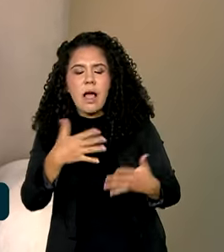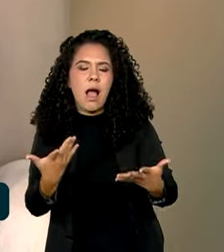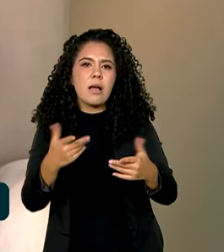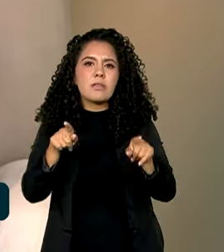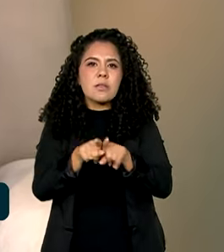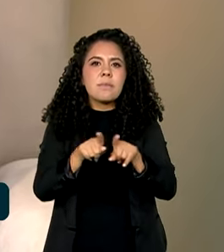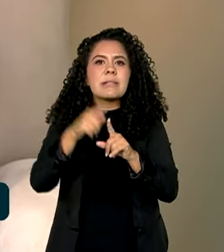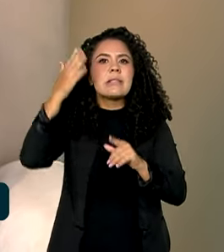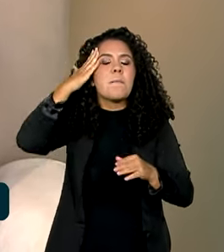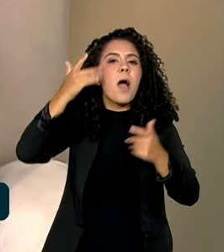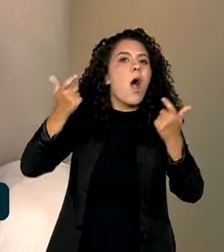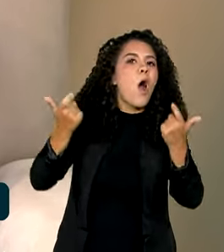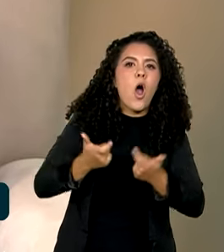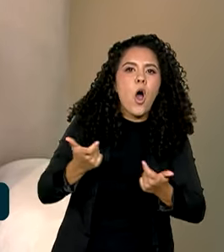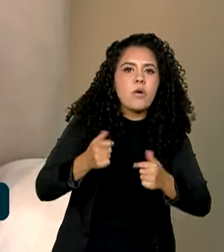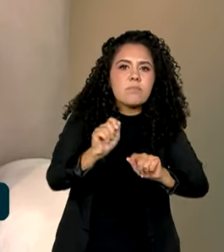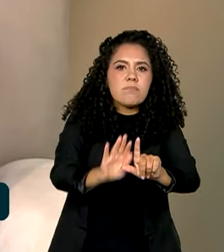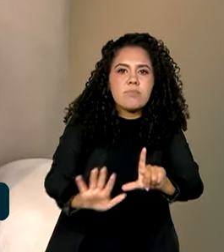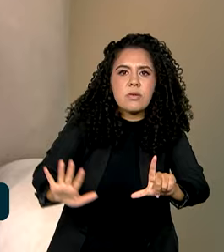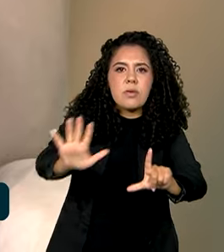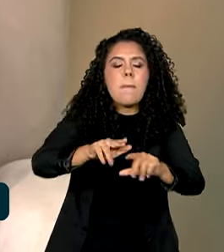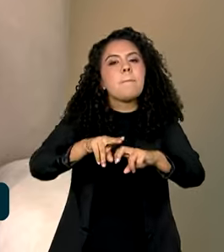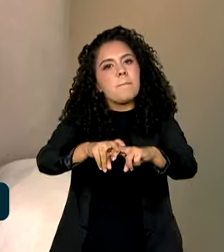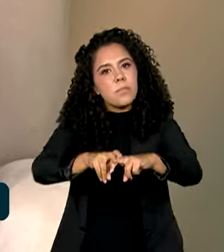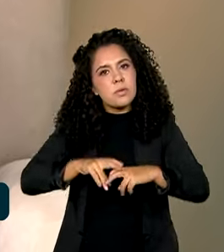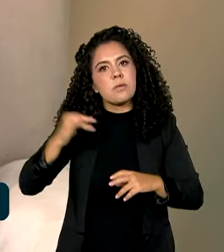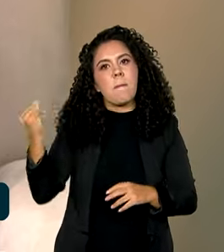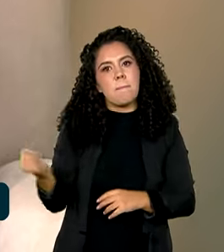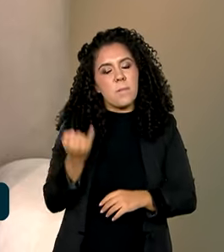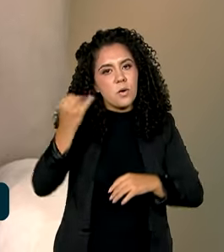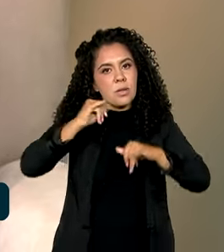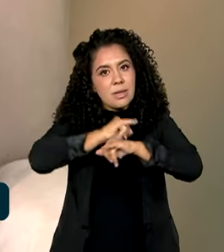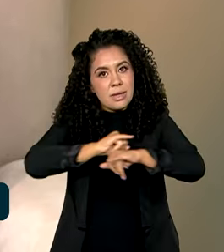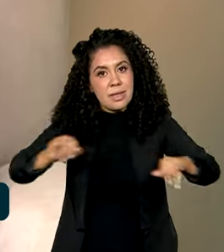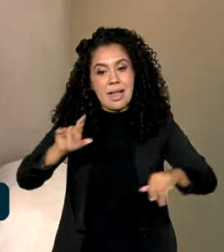de saber onde o Desenrola está. Por isso, é muito importante enfatizar que é